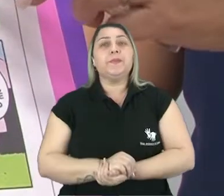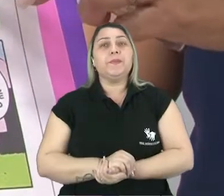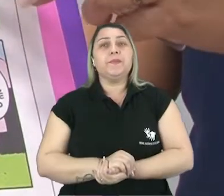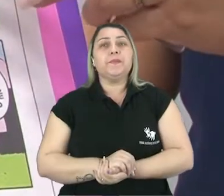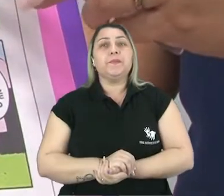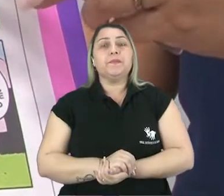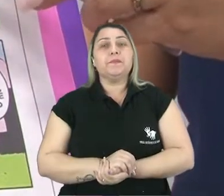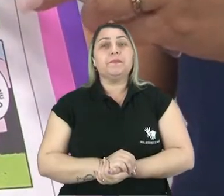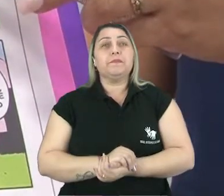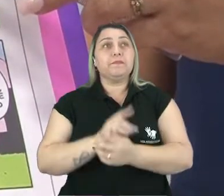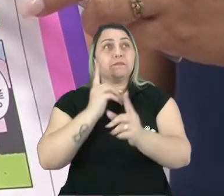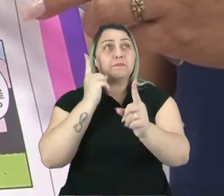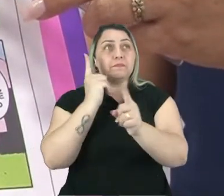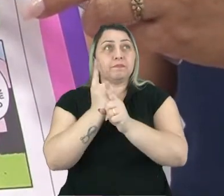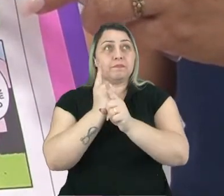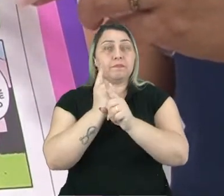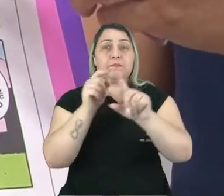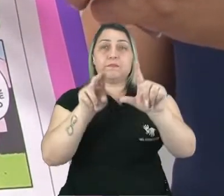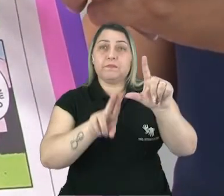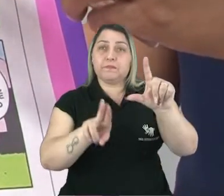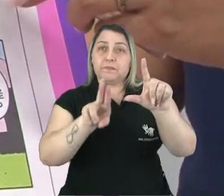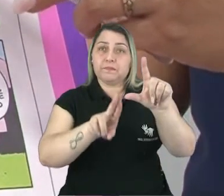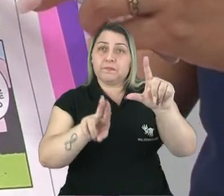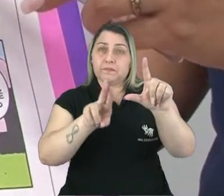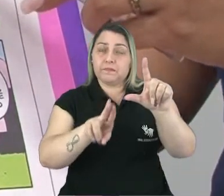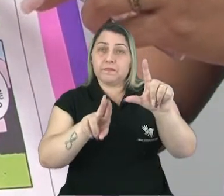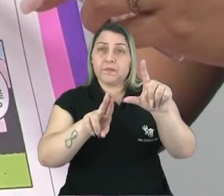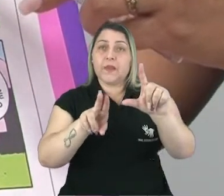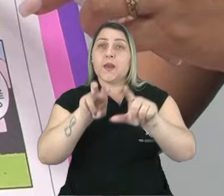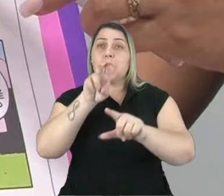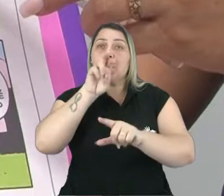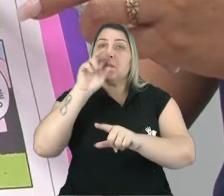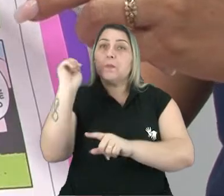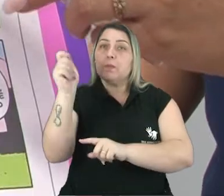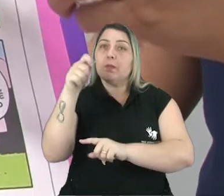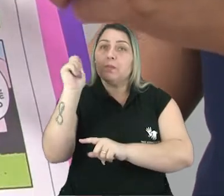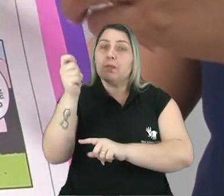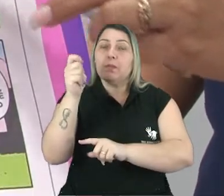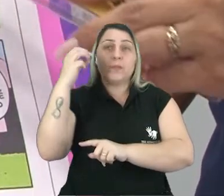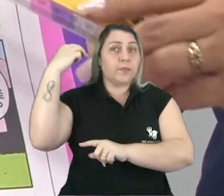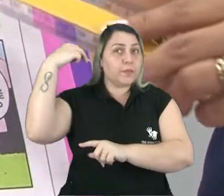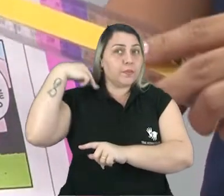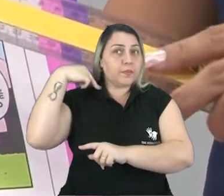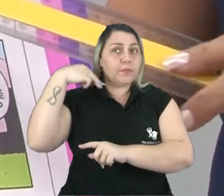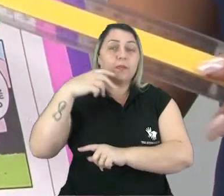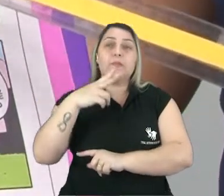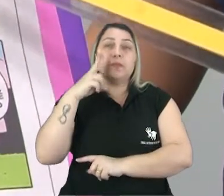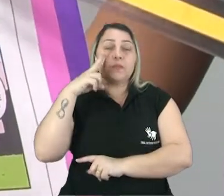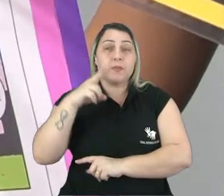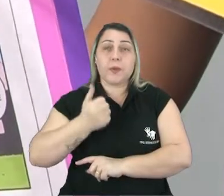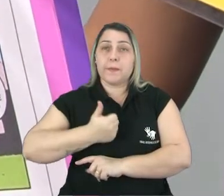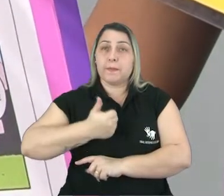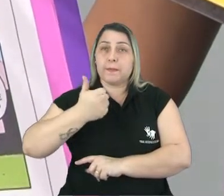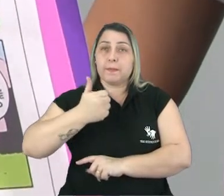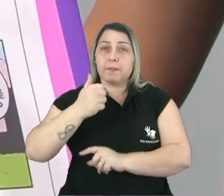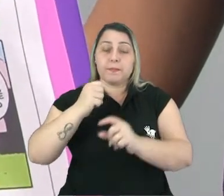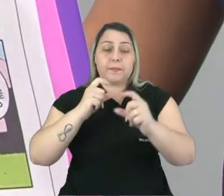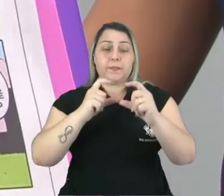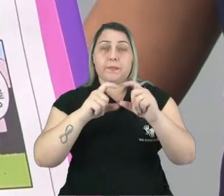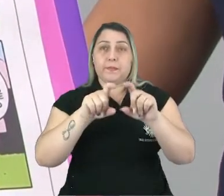Aqui ao lado nós encontramos a legenda, Mônica e Magali. Vamos observar o primeiro